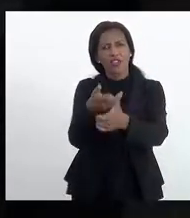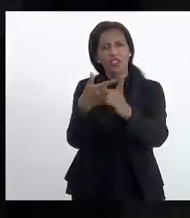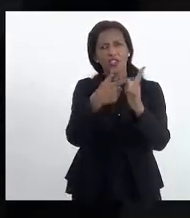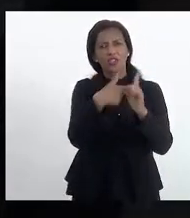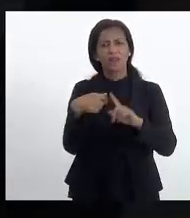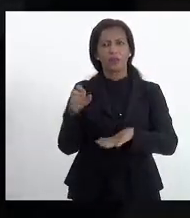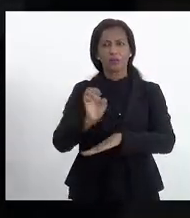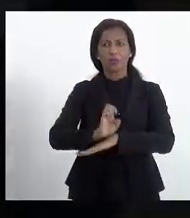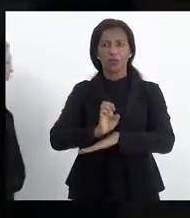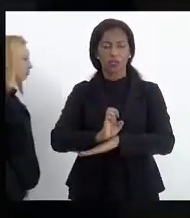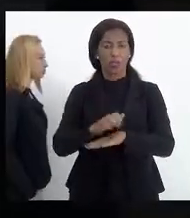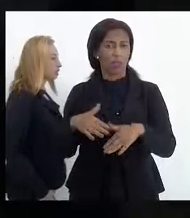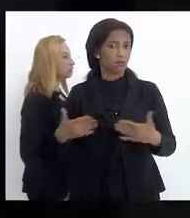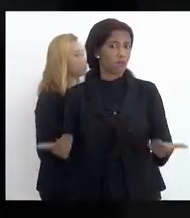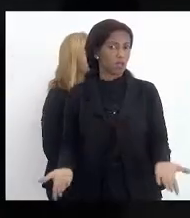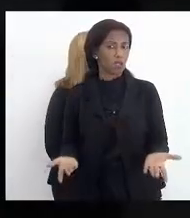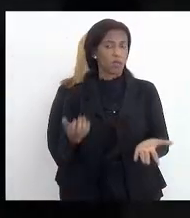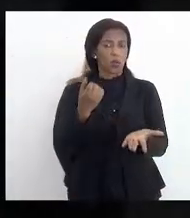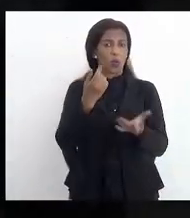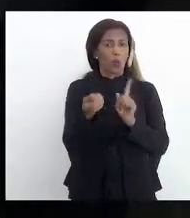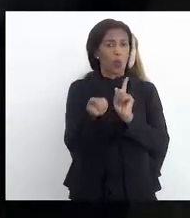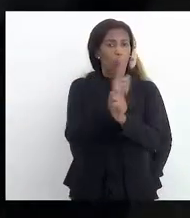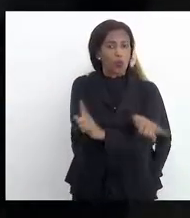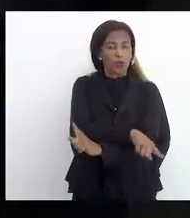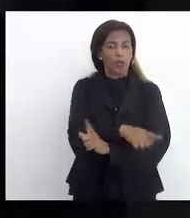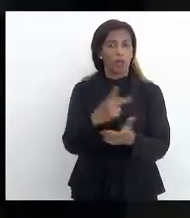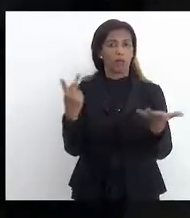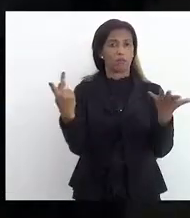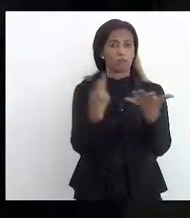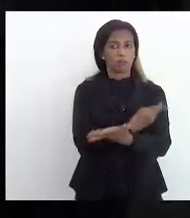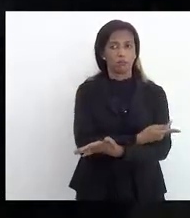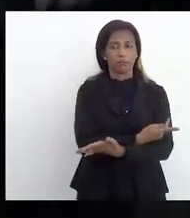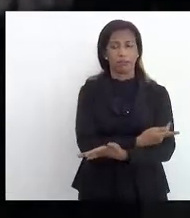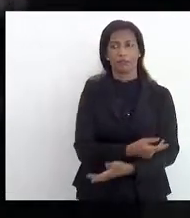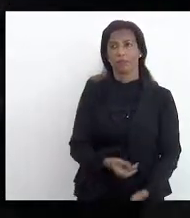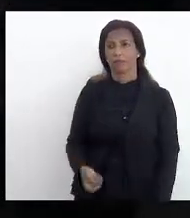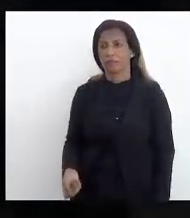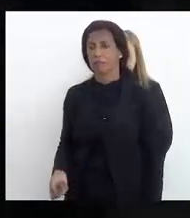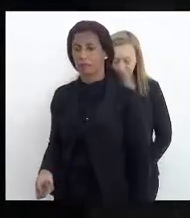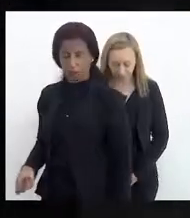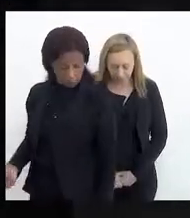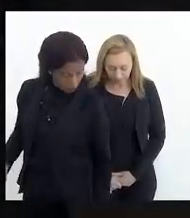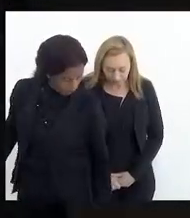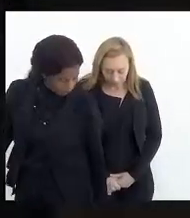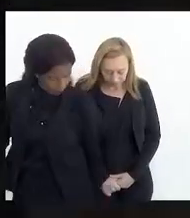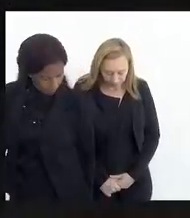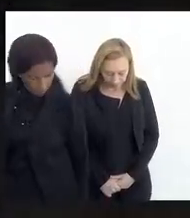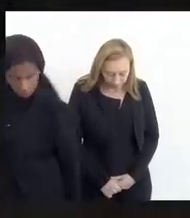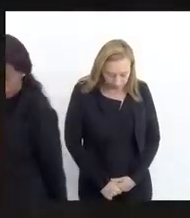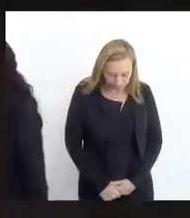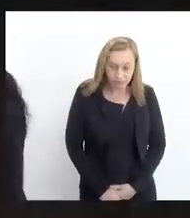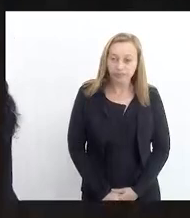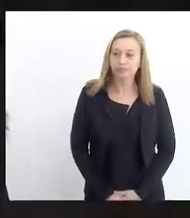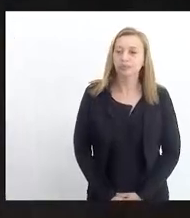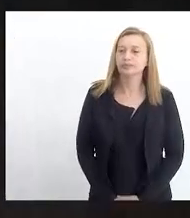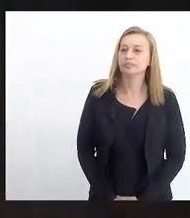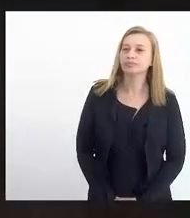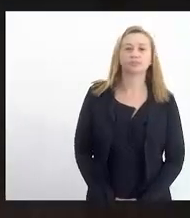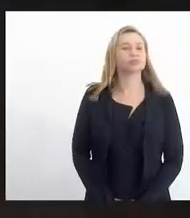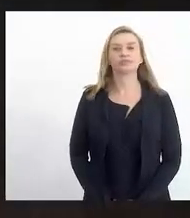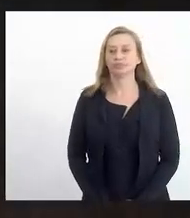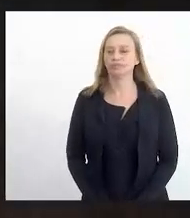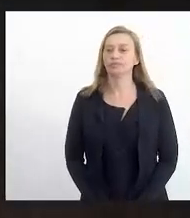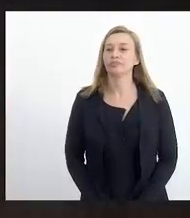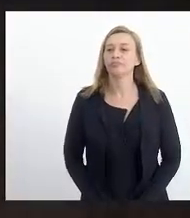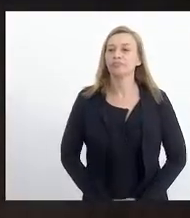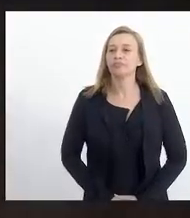dia. E o contrário disso acontece com essa tentativa de